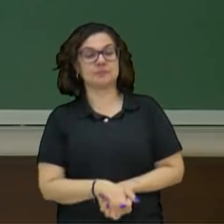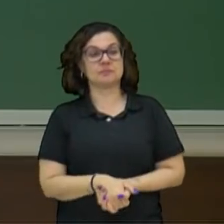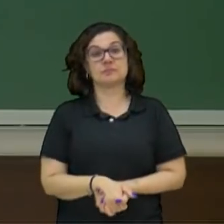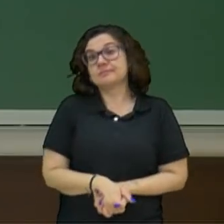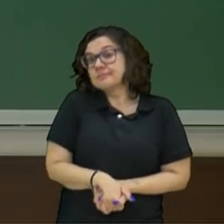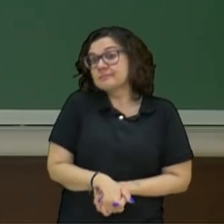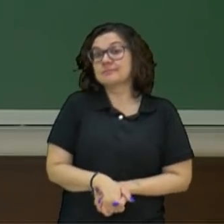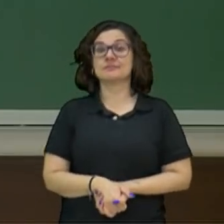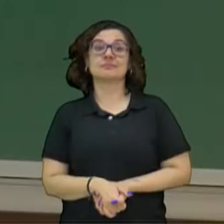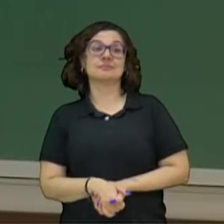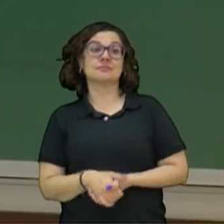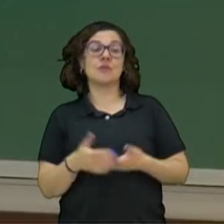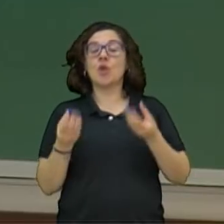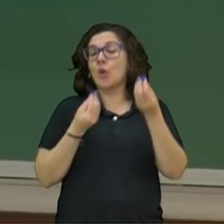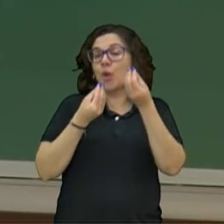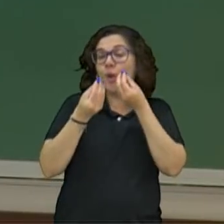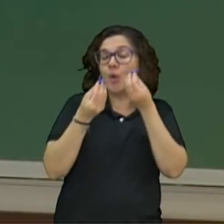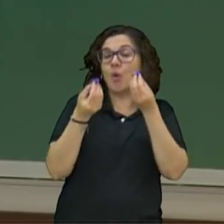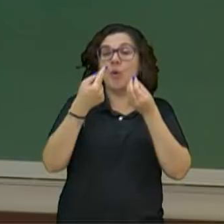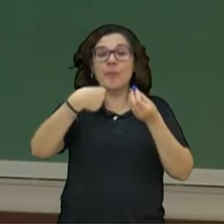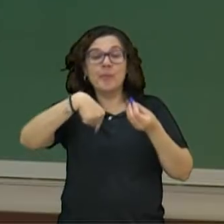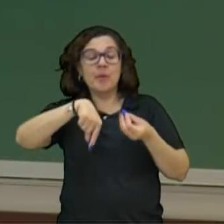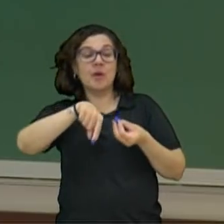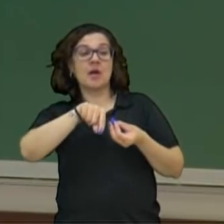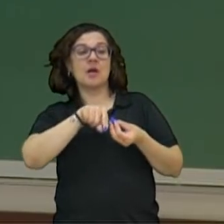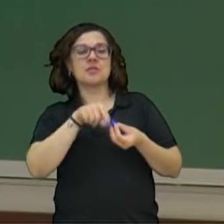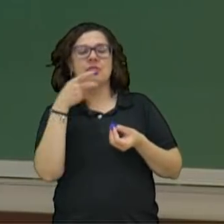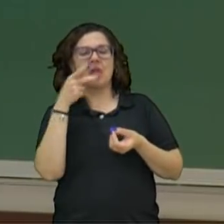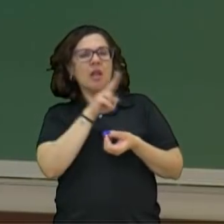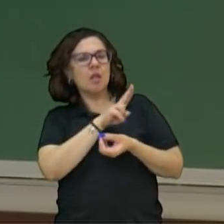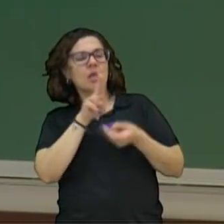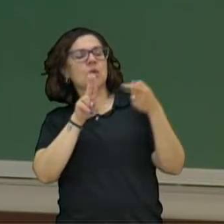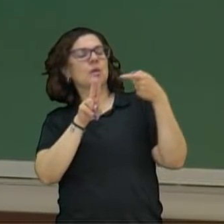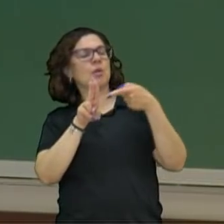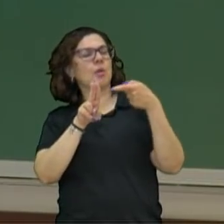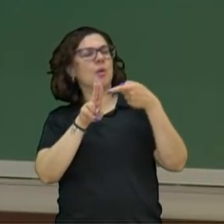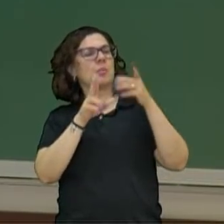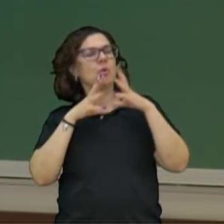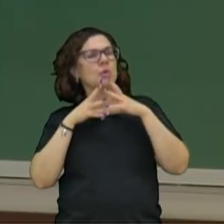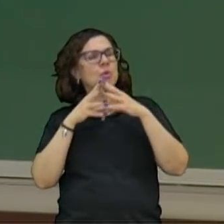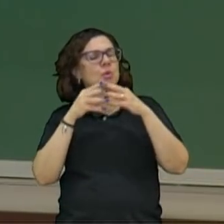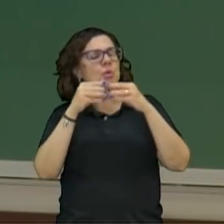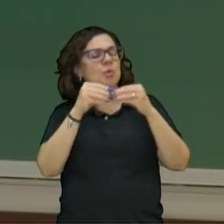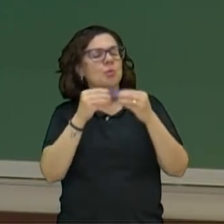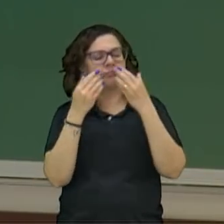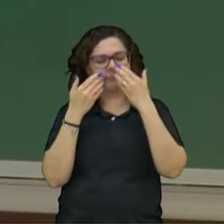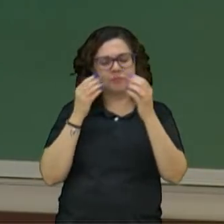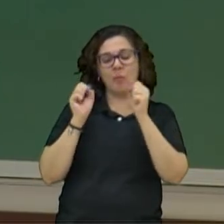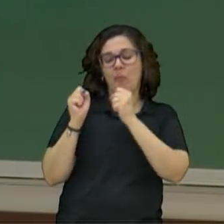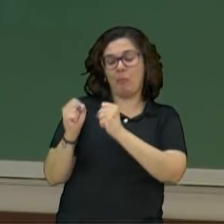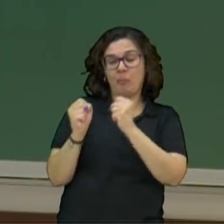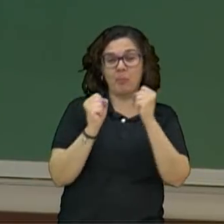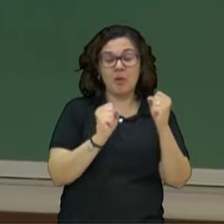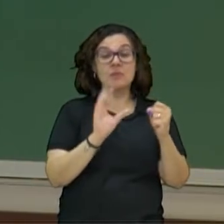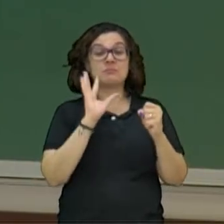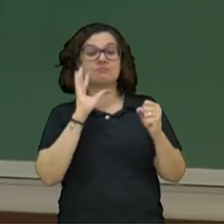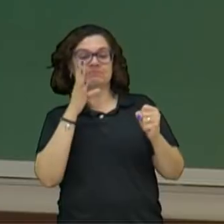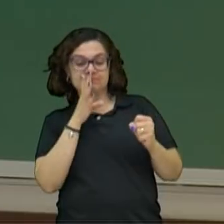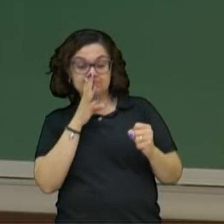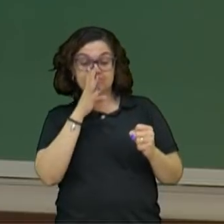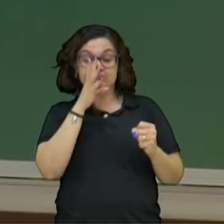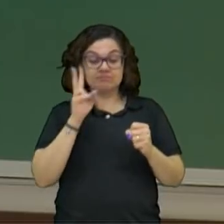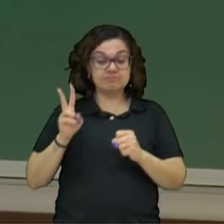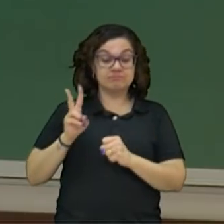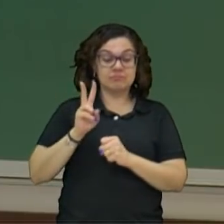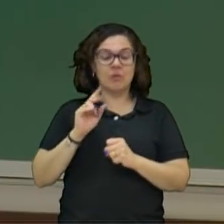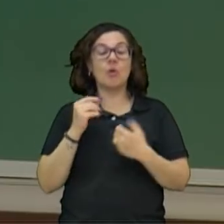E como que a gente chama mesmo todas essas possíveis ameaças ao